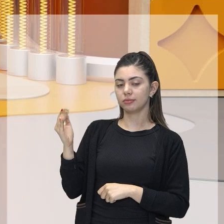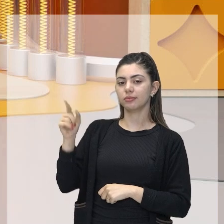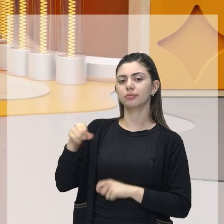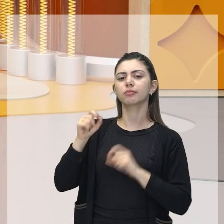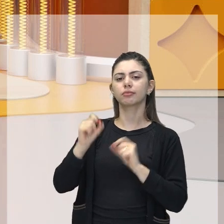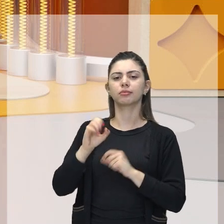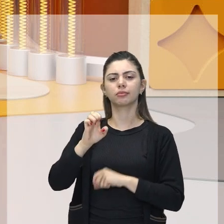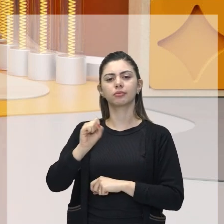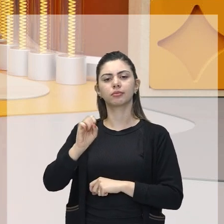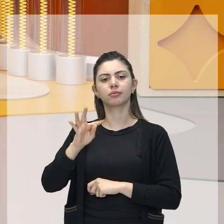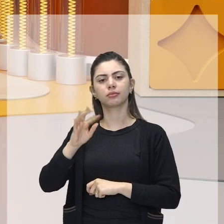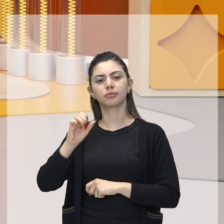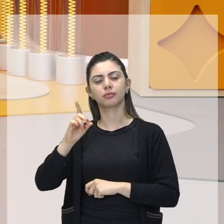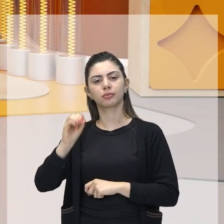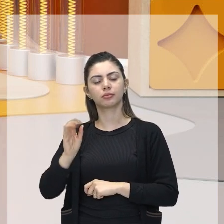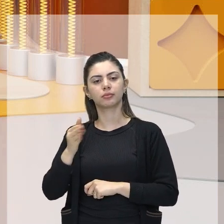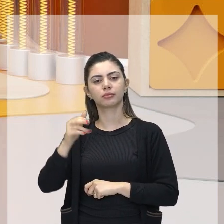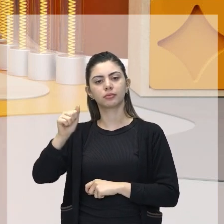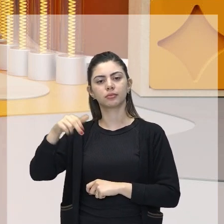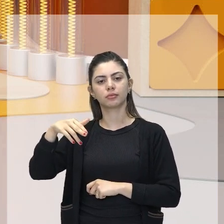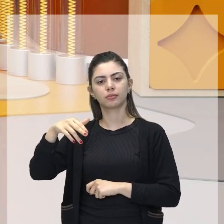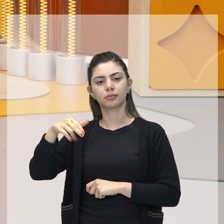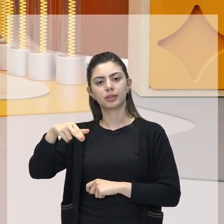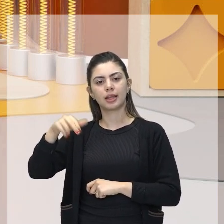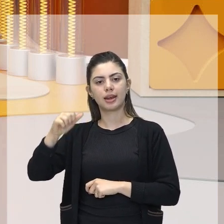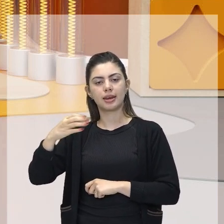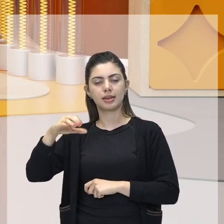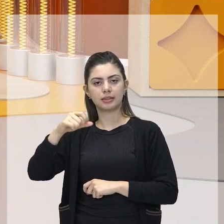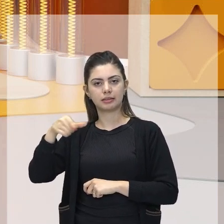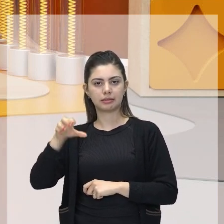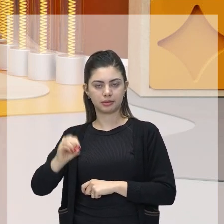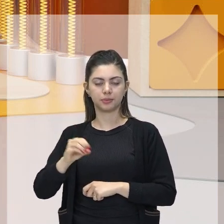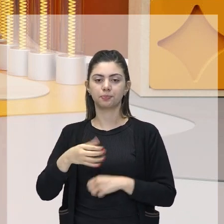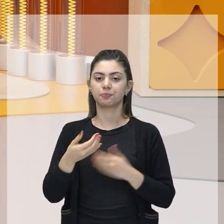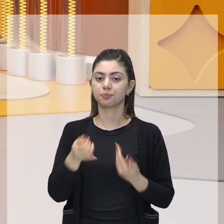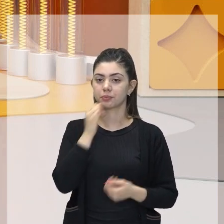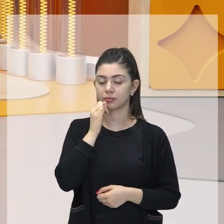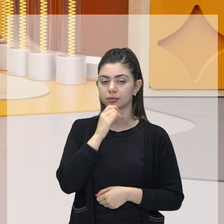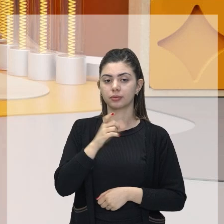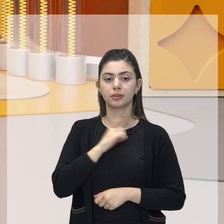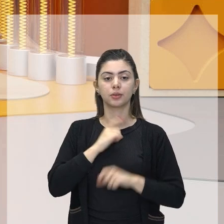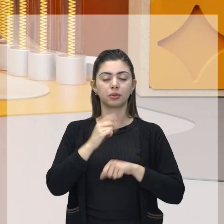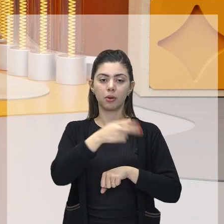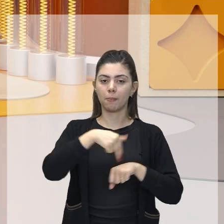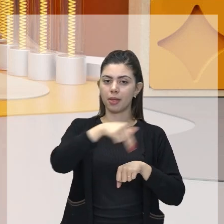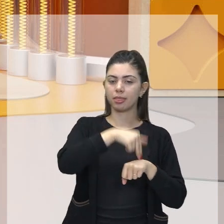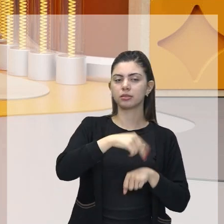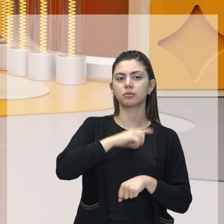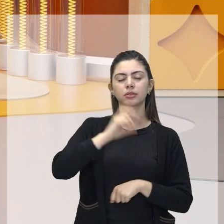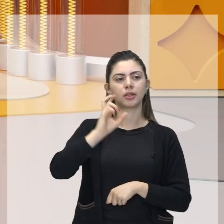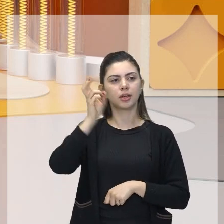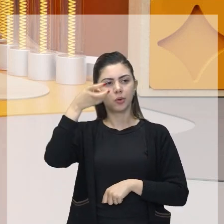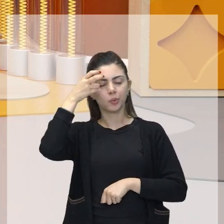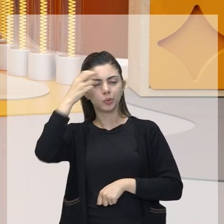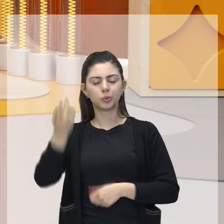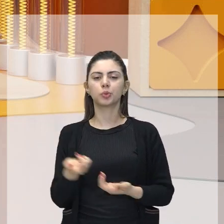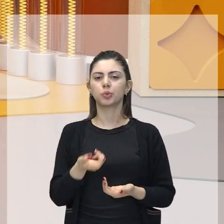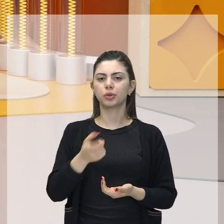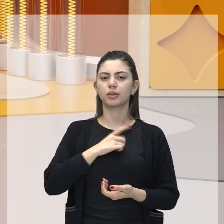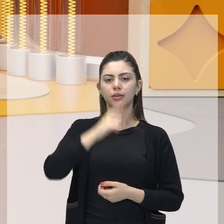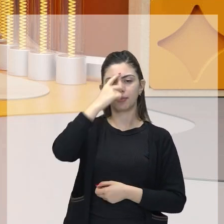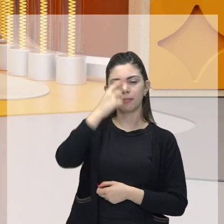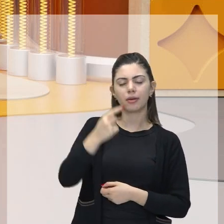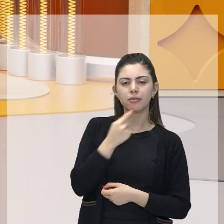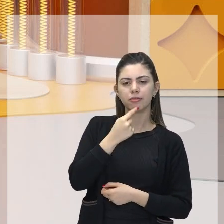é o resultado de tudo isso, né? É aquela nação que tem identidade, que tem cultura, que se organizou politicamente, que tem o